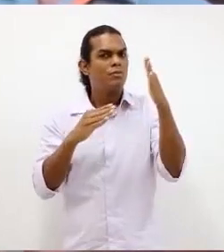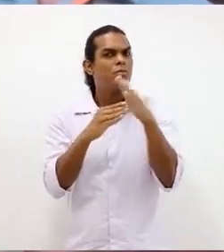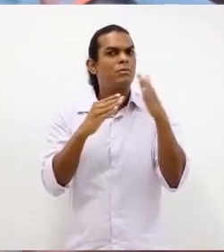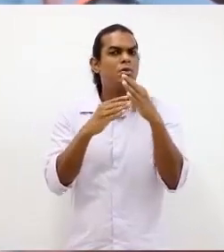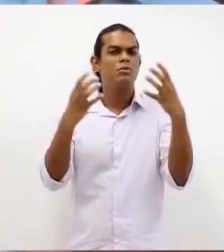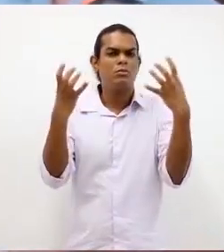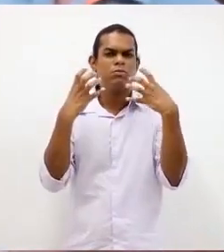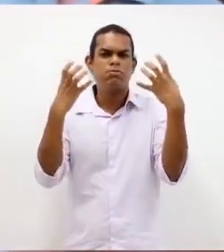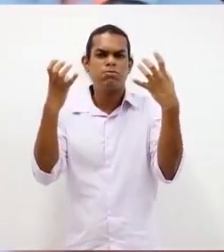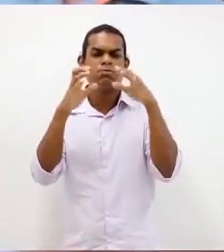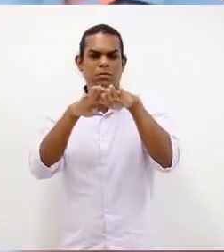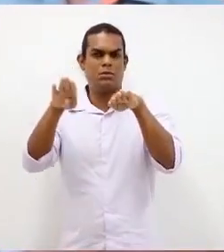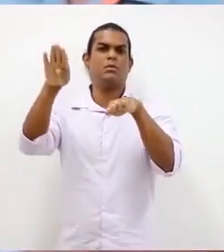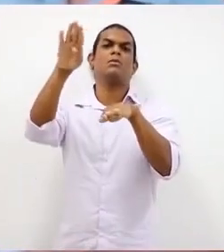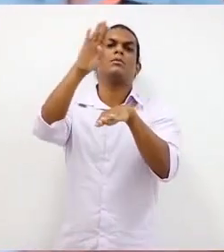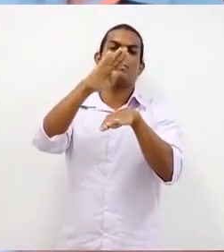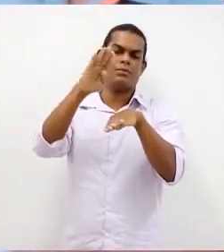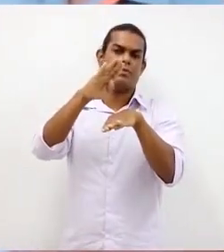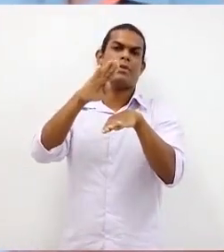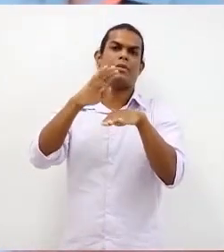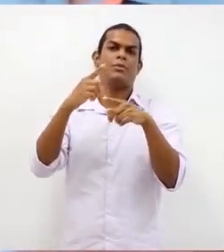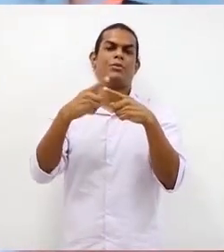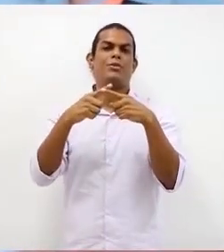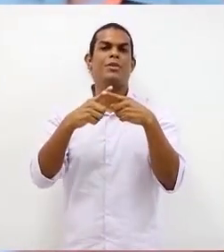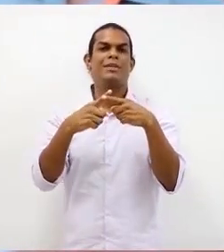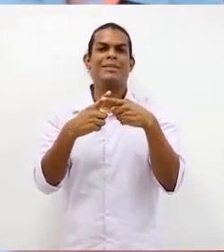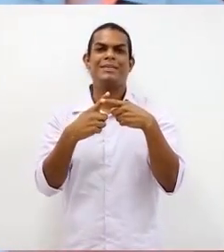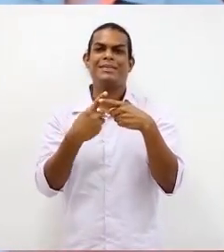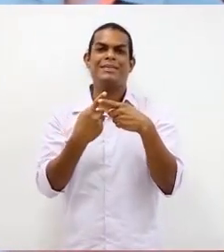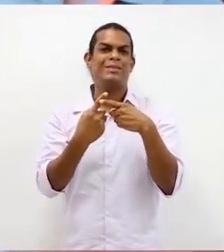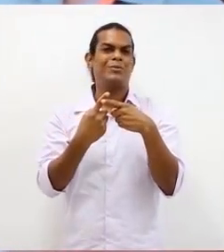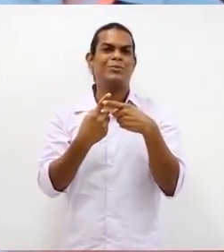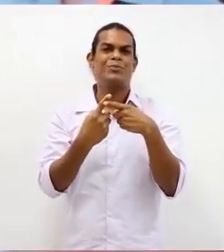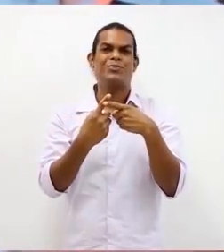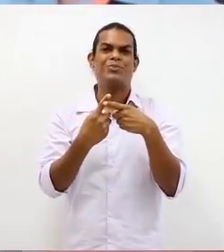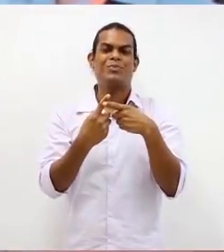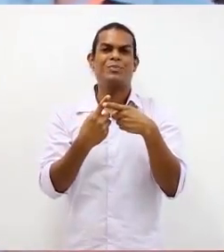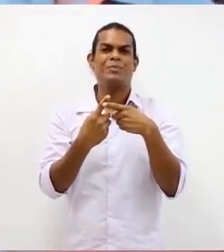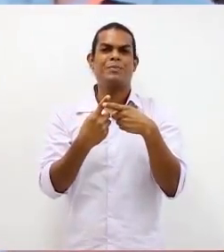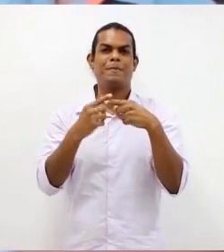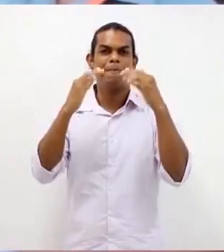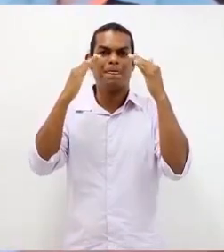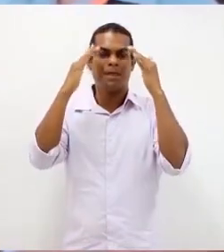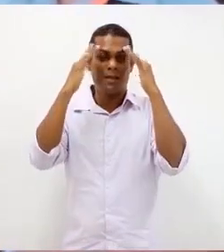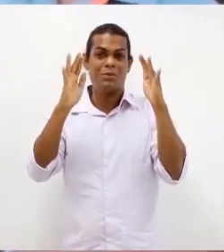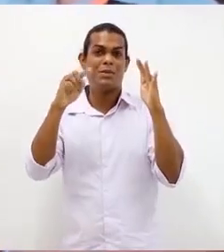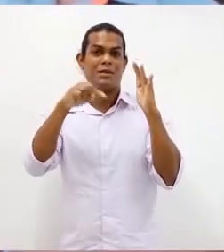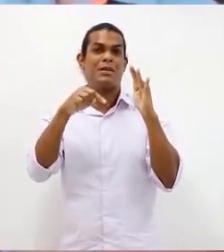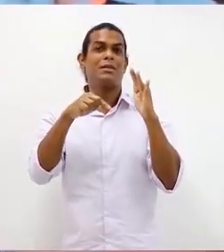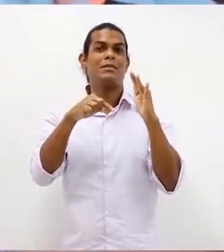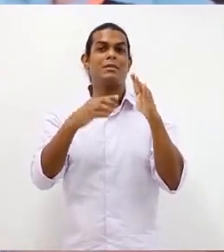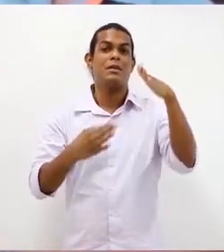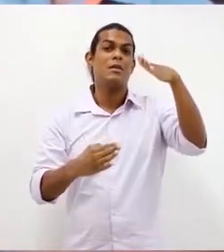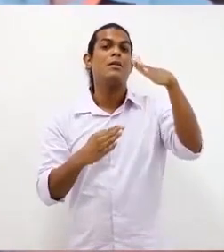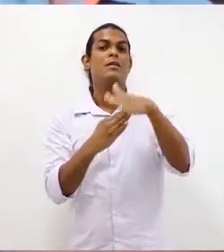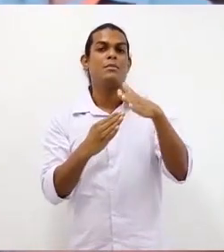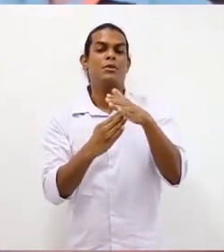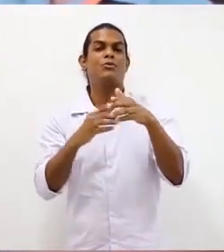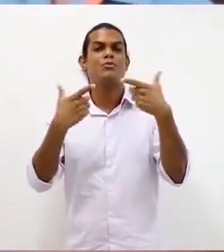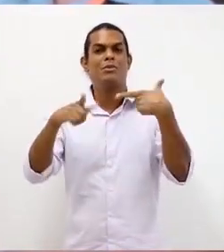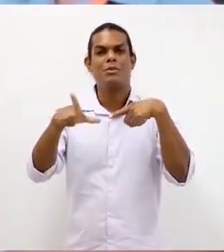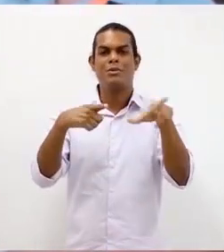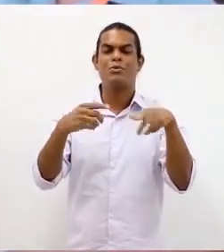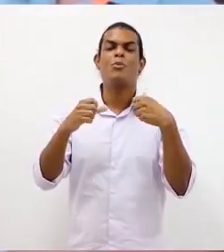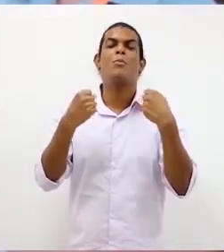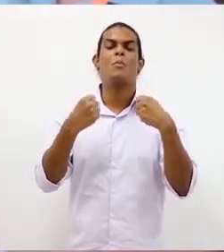que o ambiente de trabalho tem que ter. Senão, o resultado é fadiga, o resultado é doença profissional que o trabalhador pode adquirir. E isso nós vamos